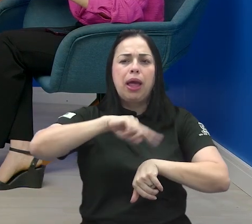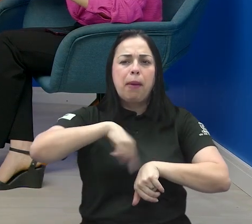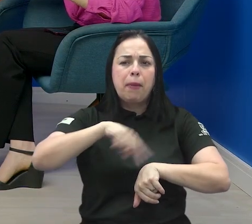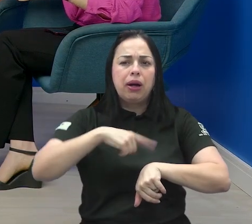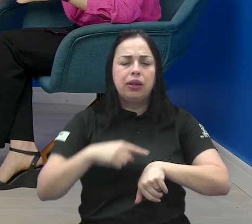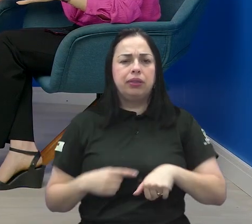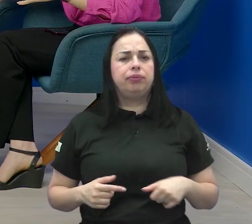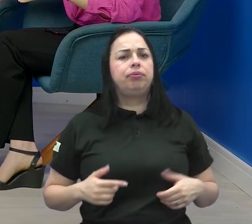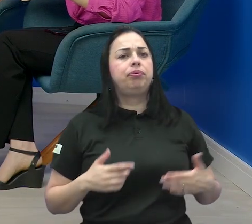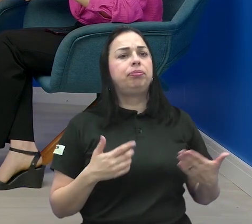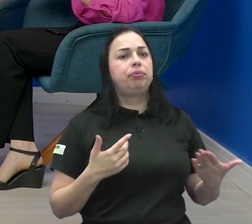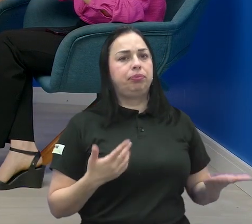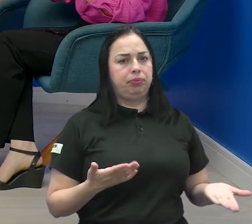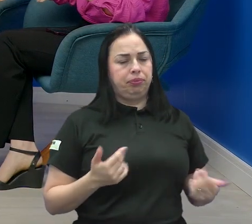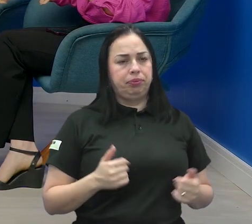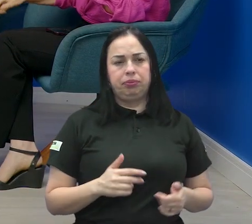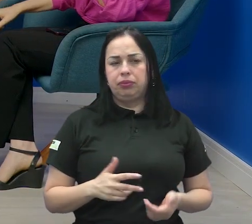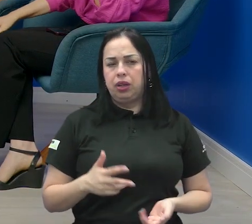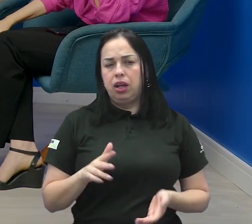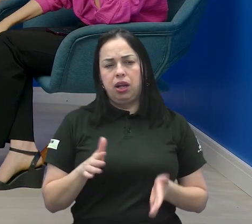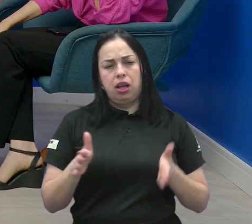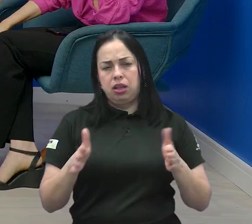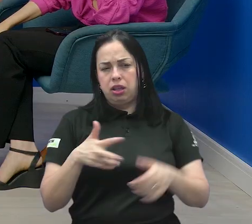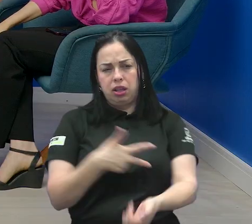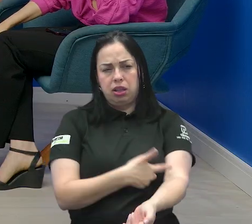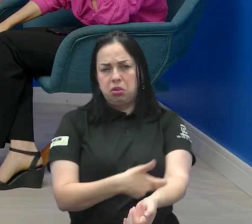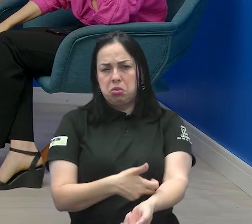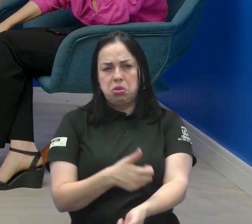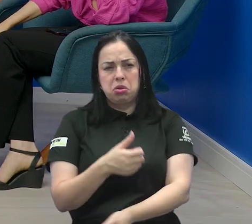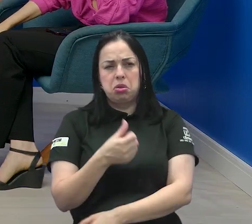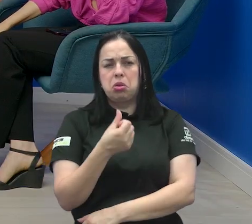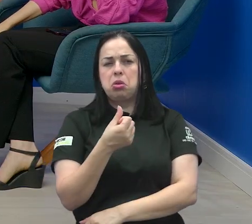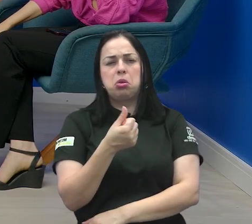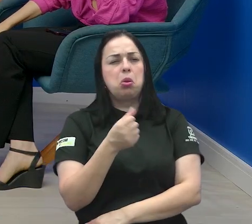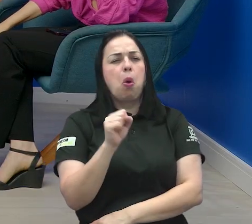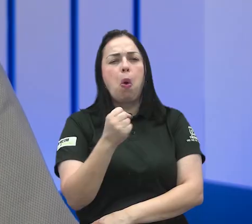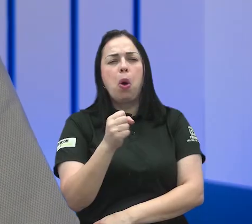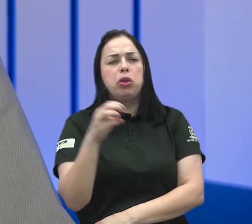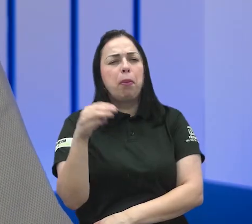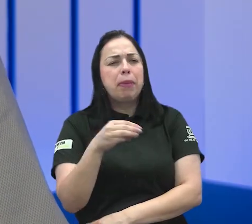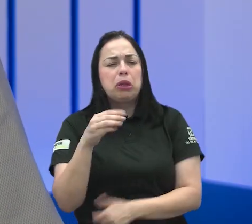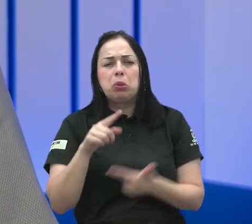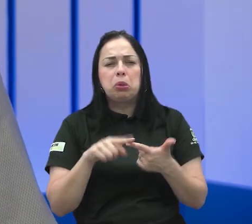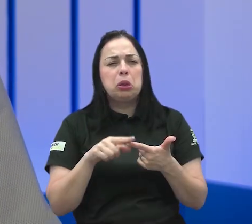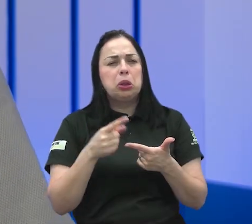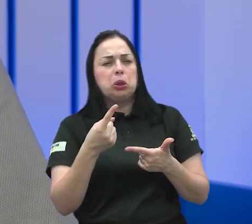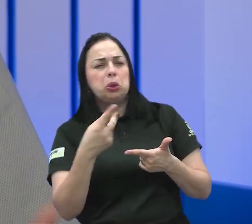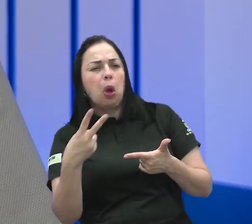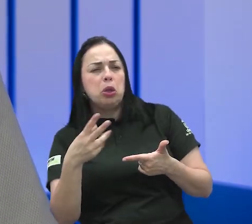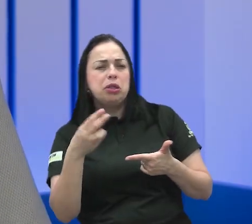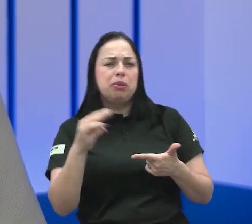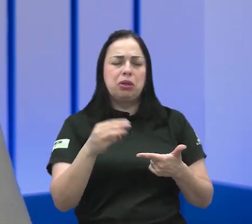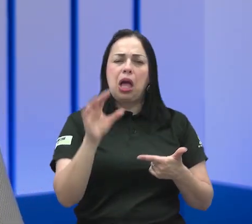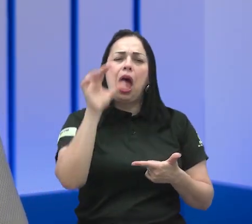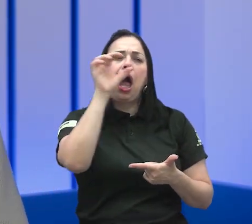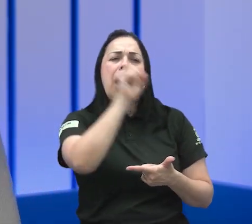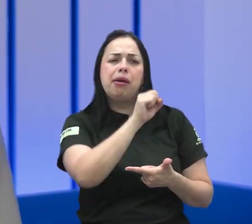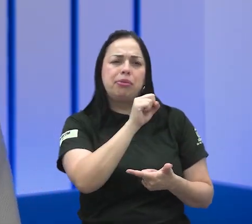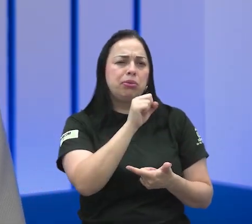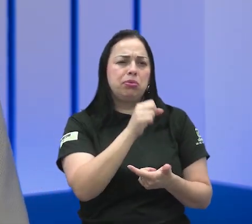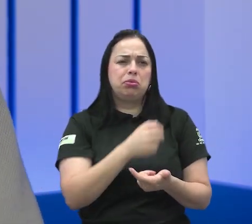que acontece com o sangue depois que é doado? Sim, a doação em si é mais ou menos de 8 a 12 minutos, é muito rápido,